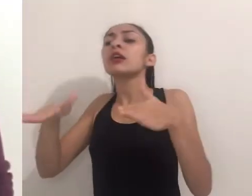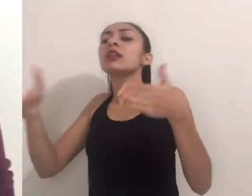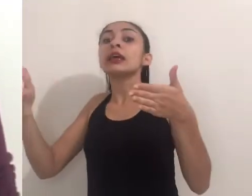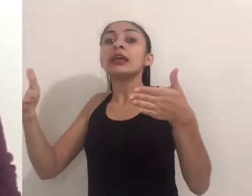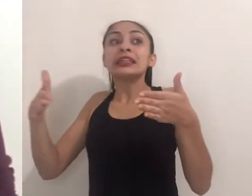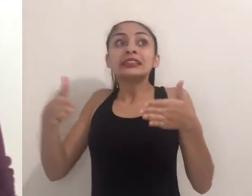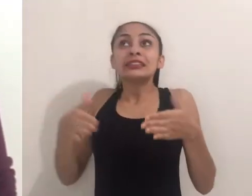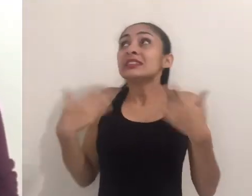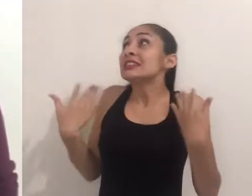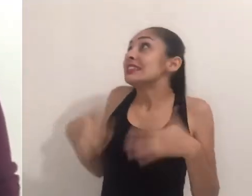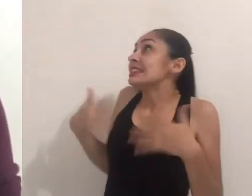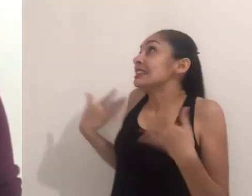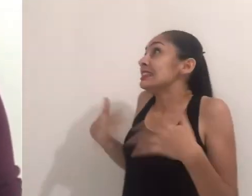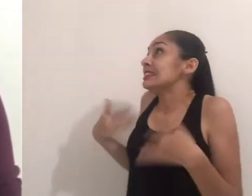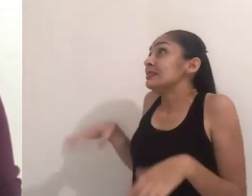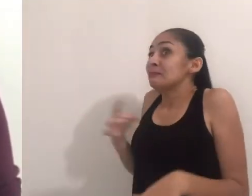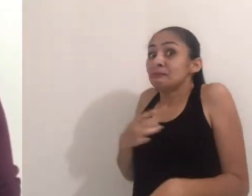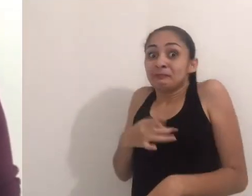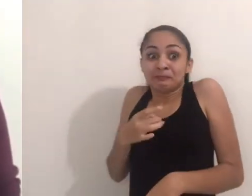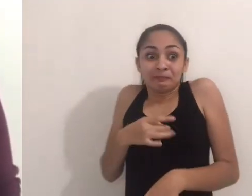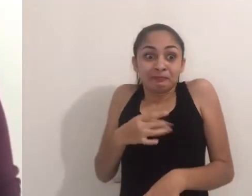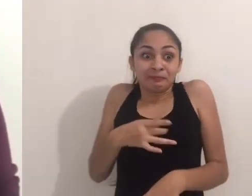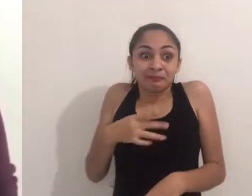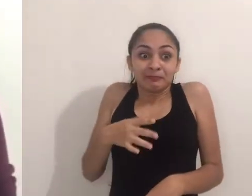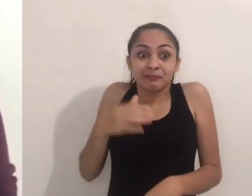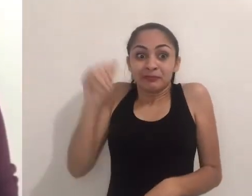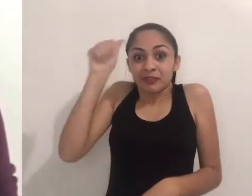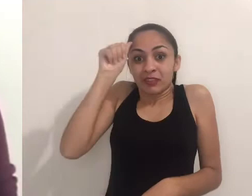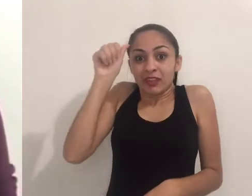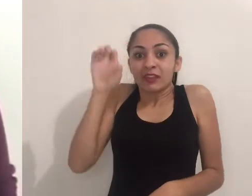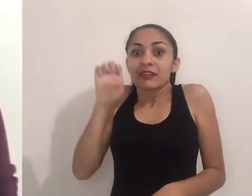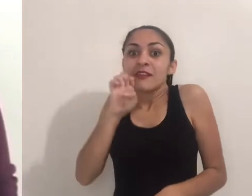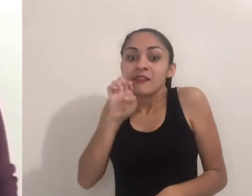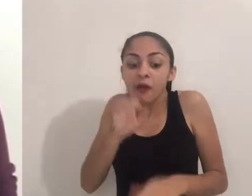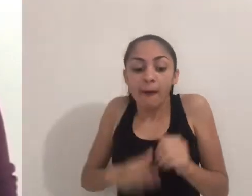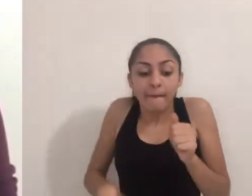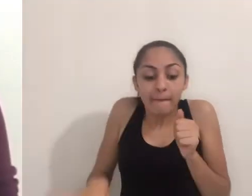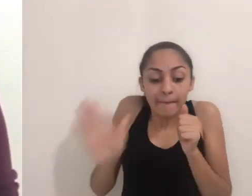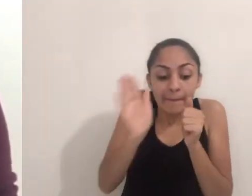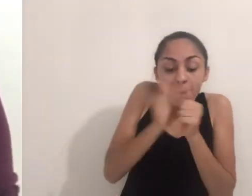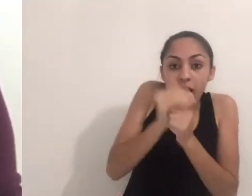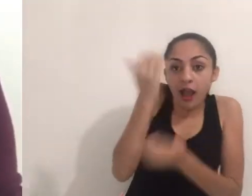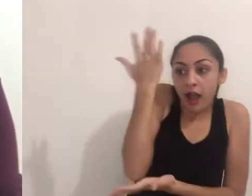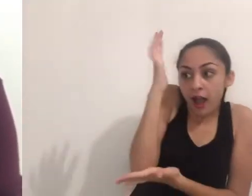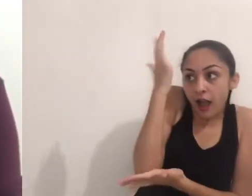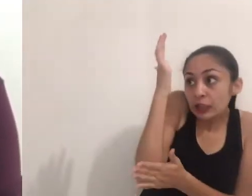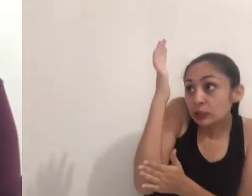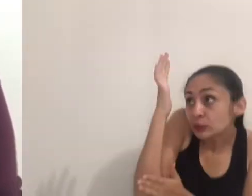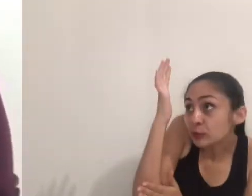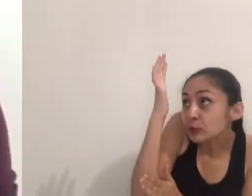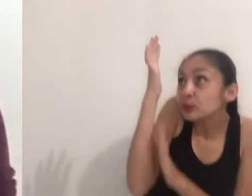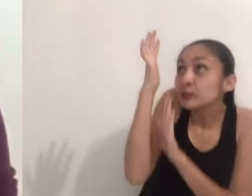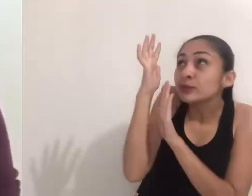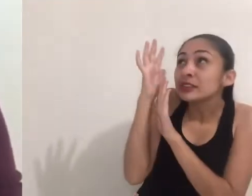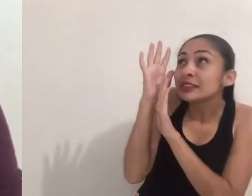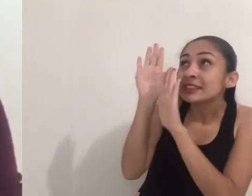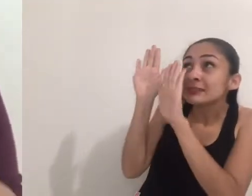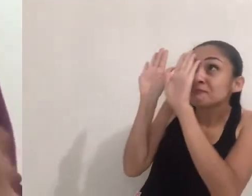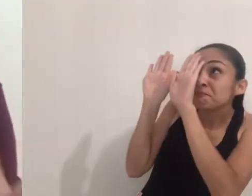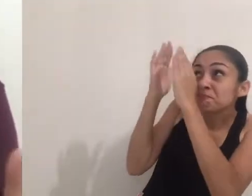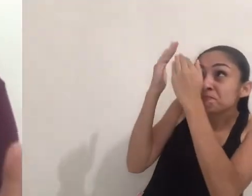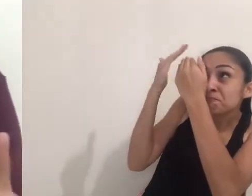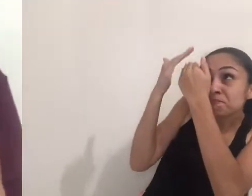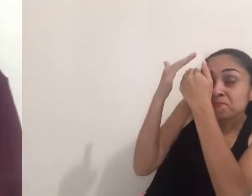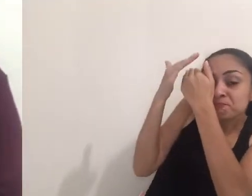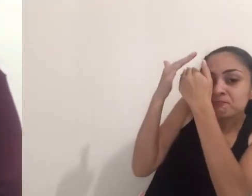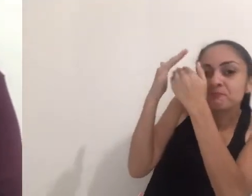dia, esconderam-se da presença do Senhor Deus, o homem e sua mulher, por entre as árvores do jardim. Então a primeira coisa